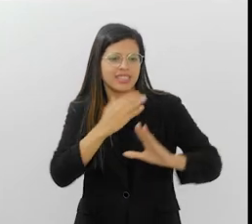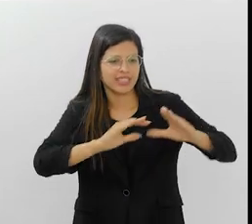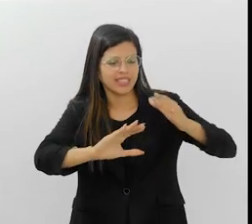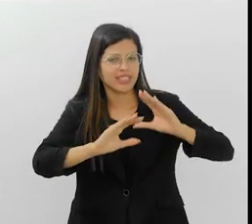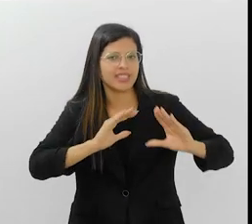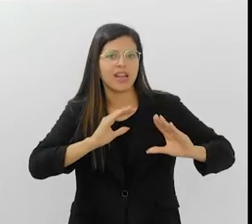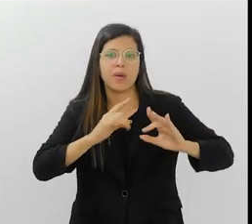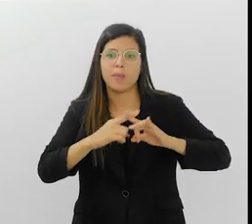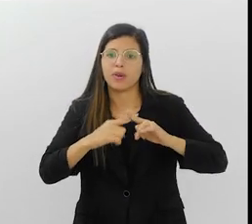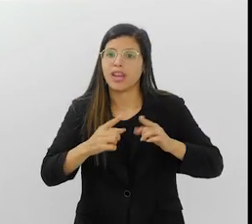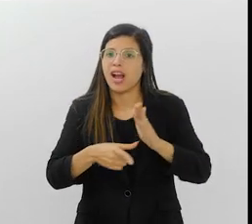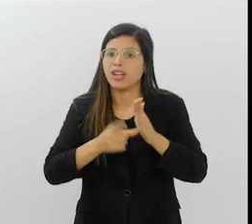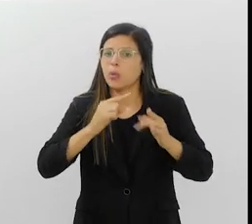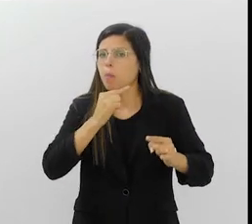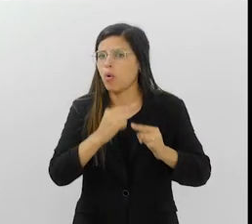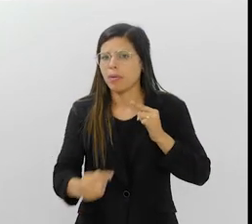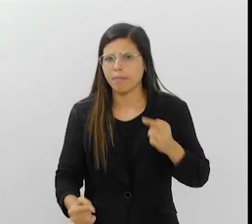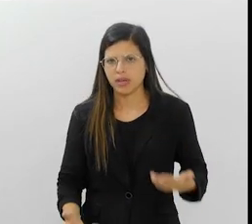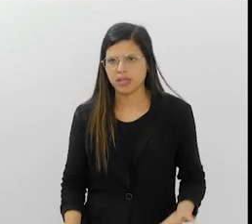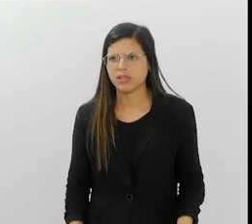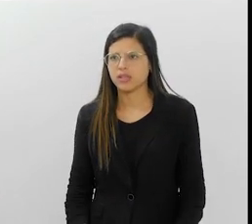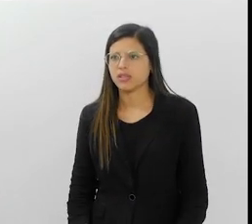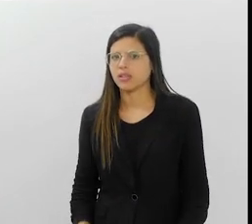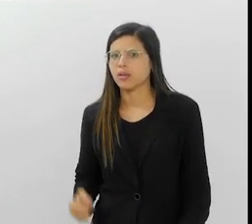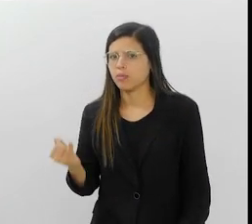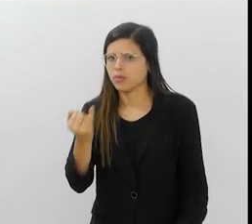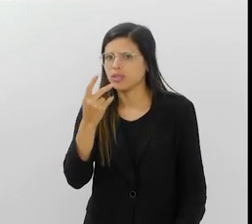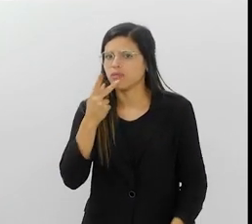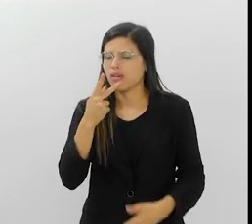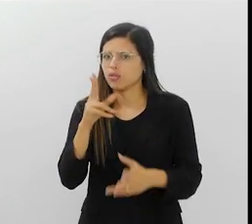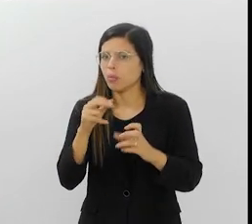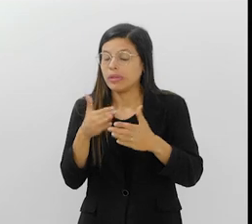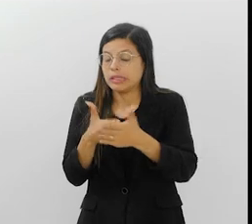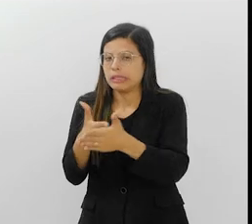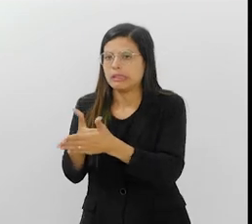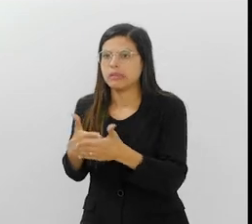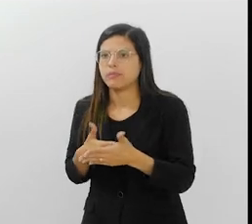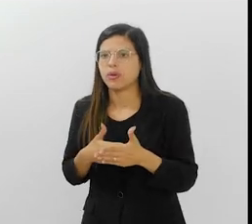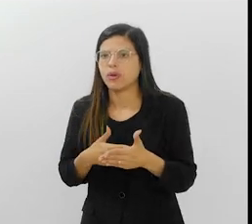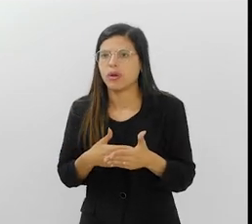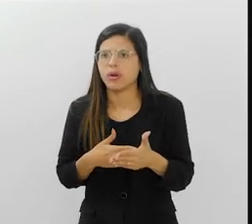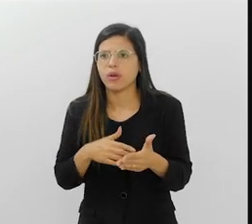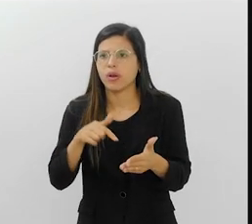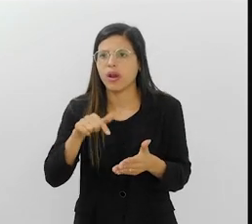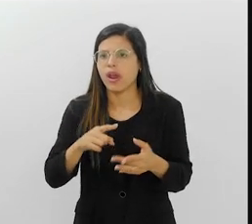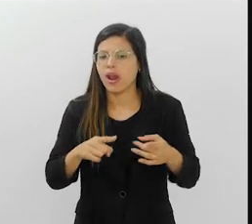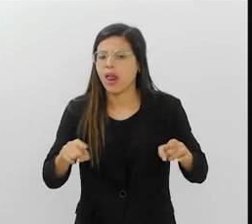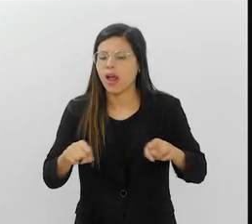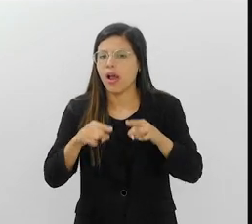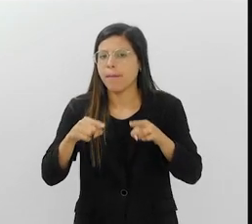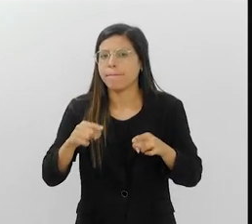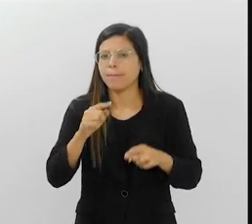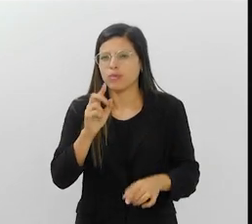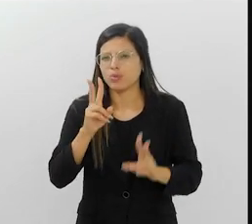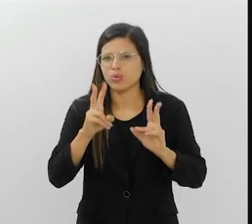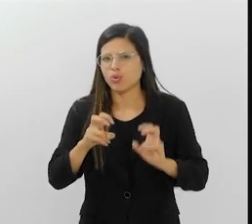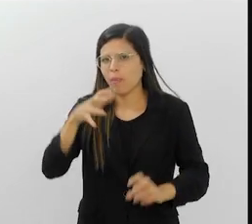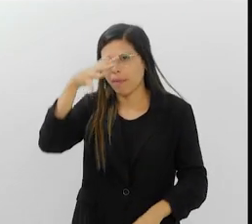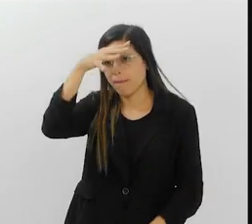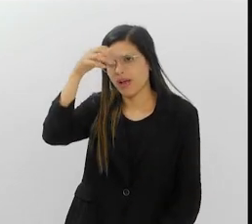só. E é importante você frisar essa coisa da resistência. Qual era o enredo? Só para o público. O enredo era Manoa,